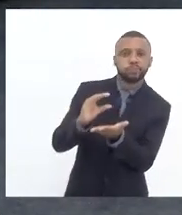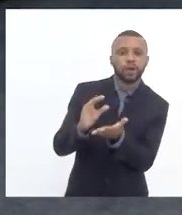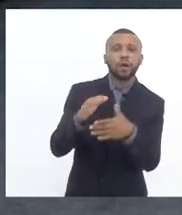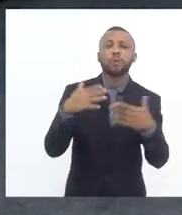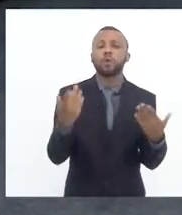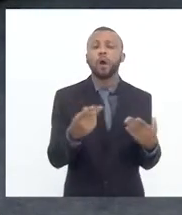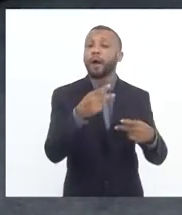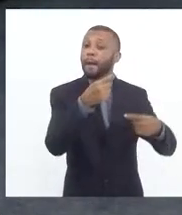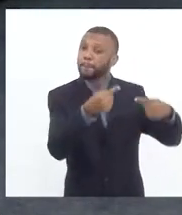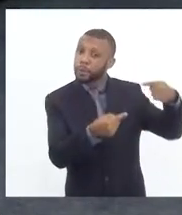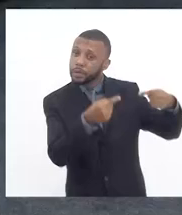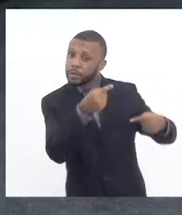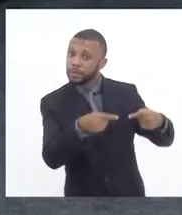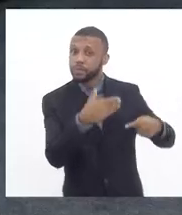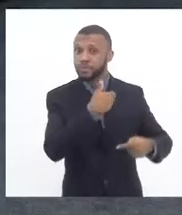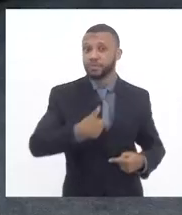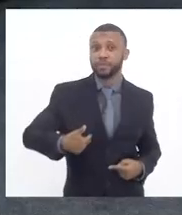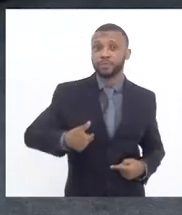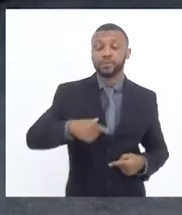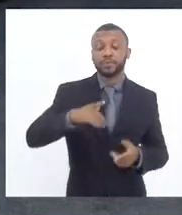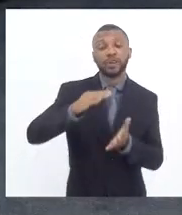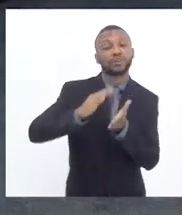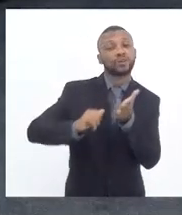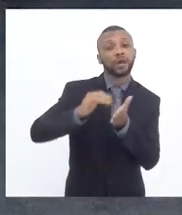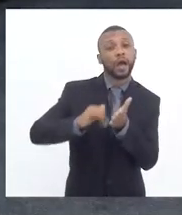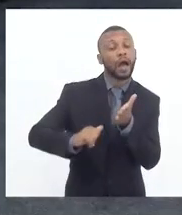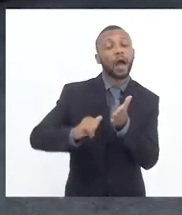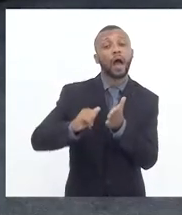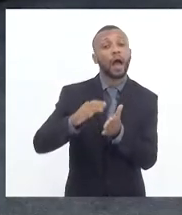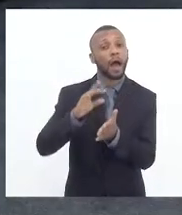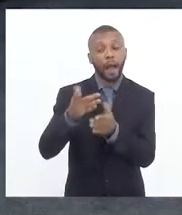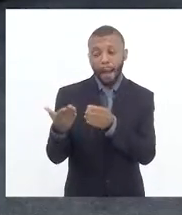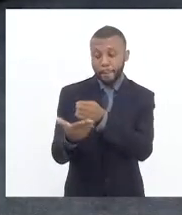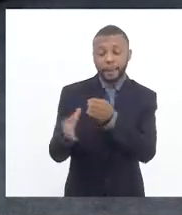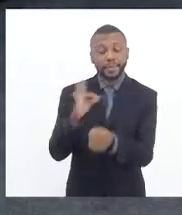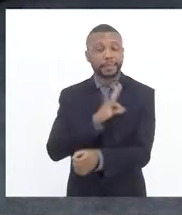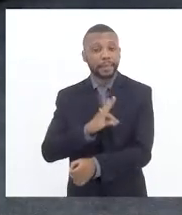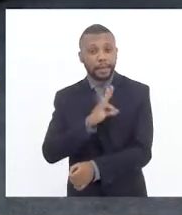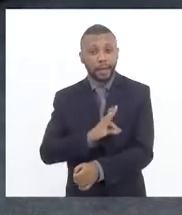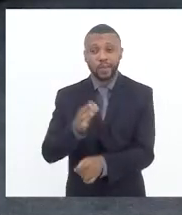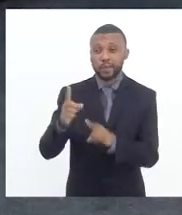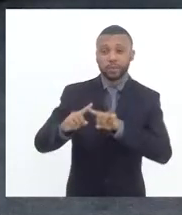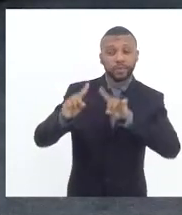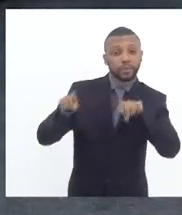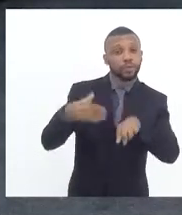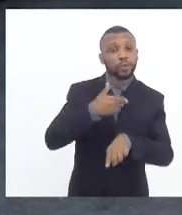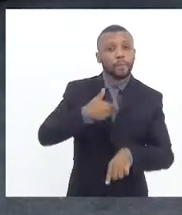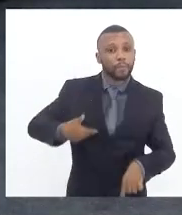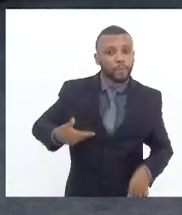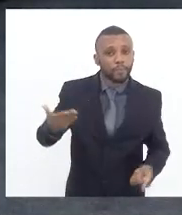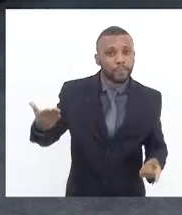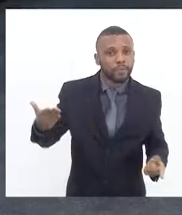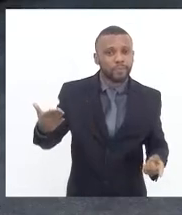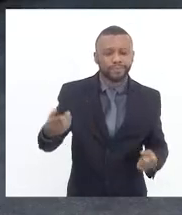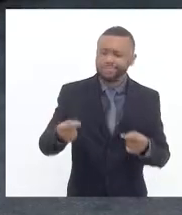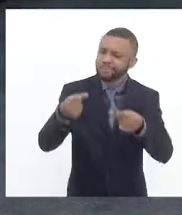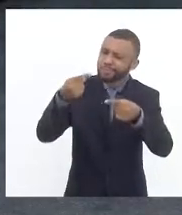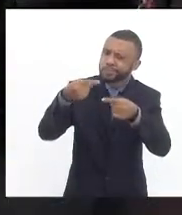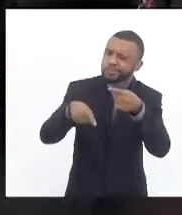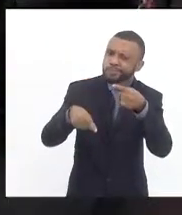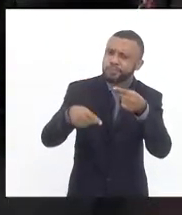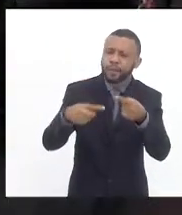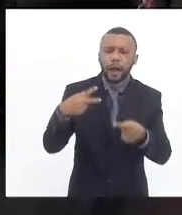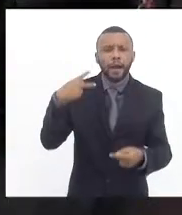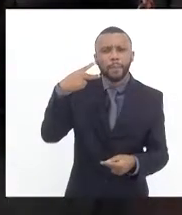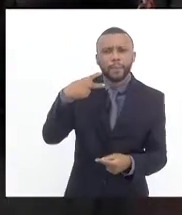Qual é tirar a massa salarial dos trabalhadores do todo estado do Rio de Janeiro dos Servidores Públicos também incongruência de